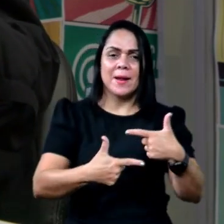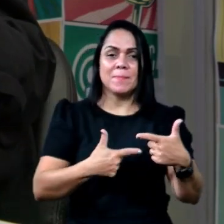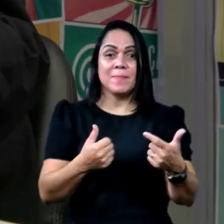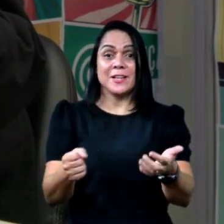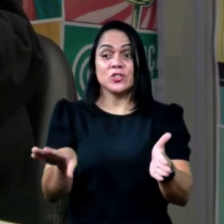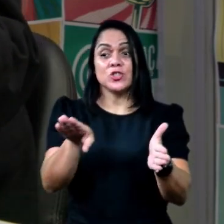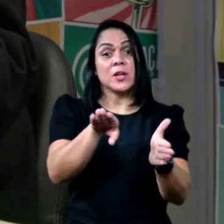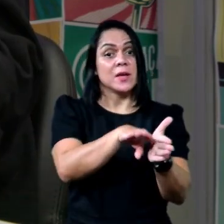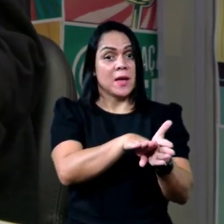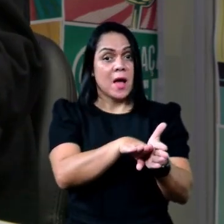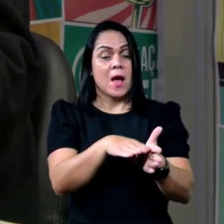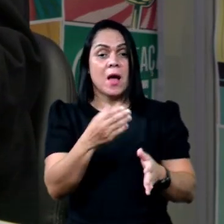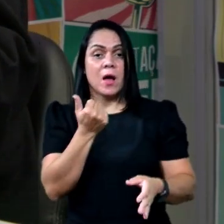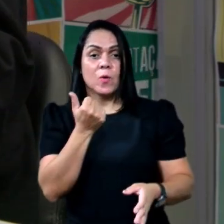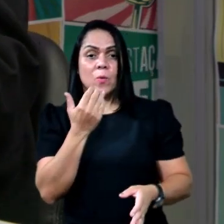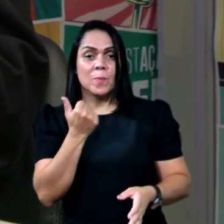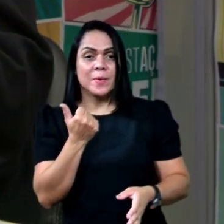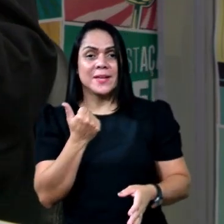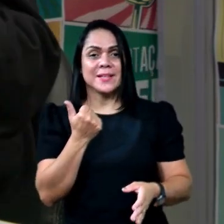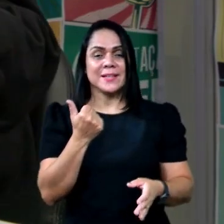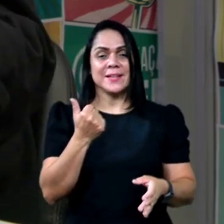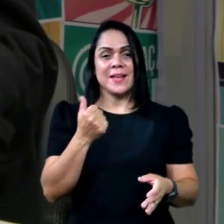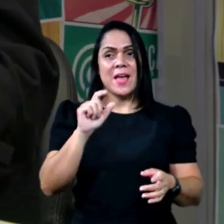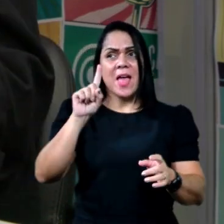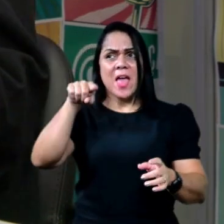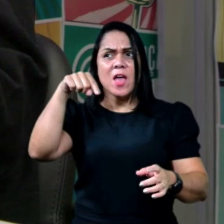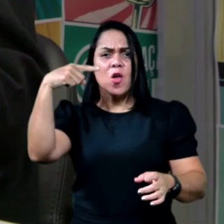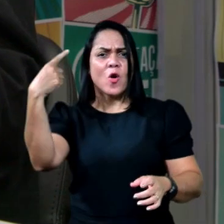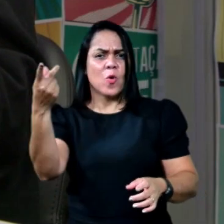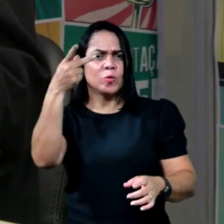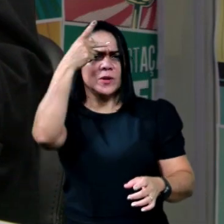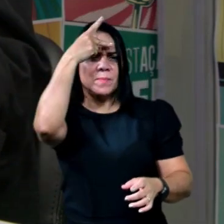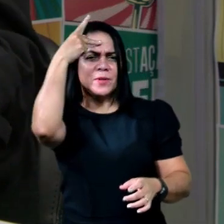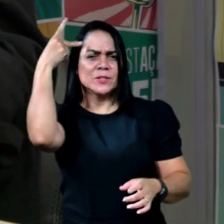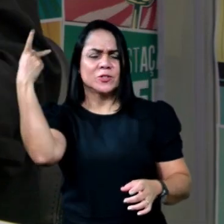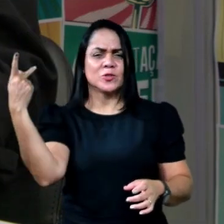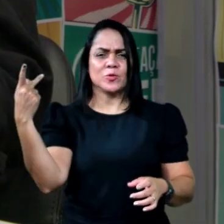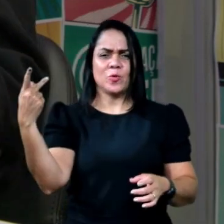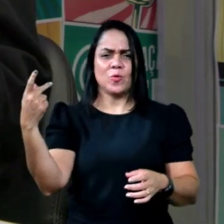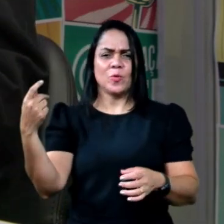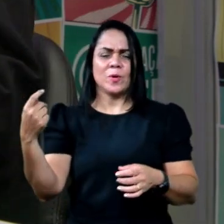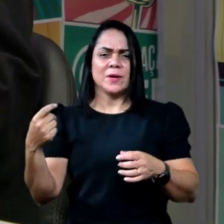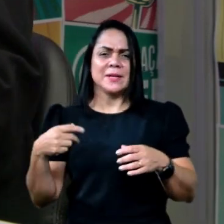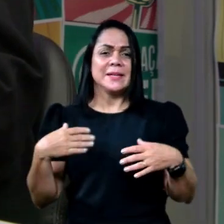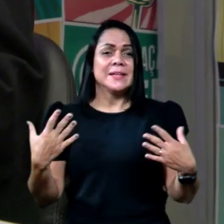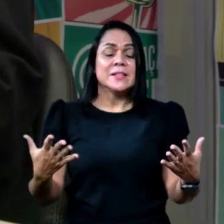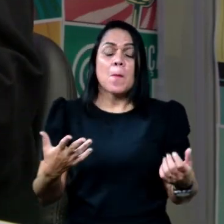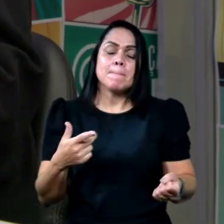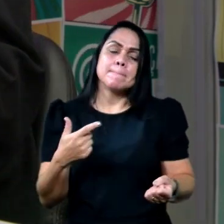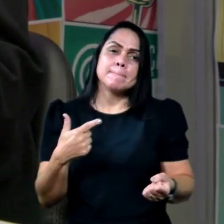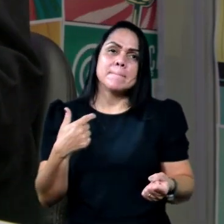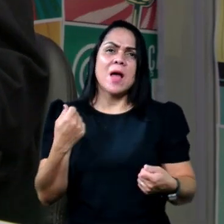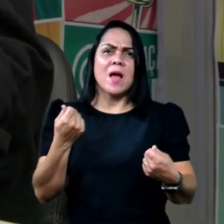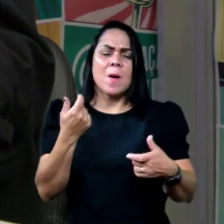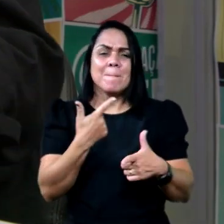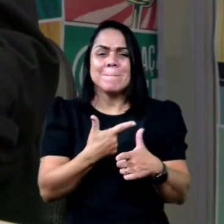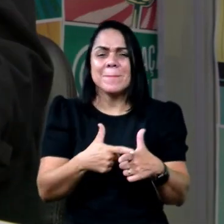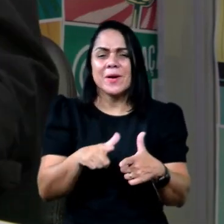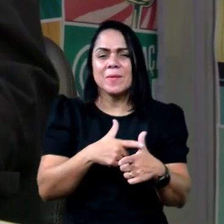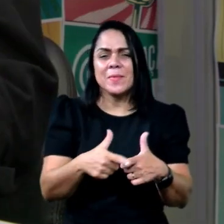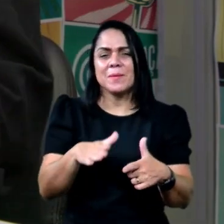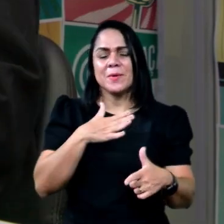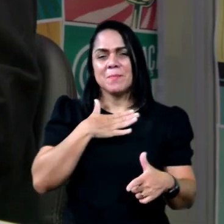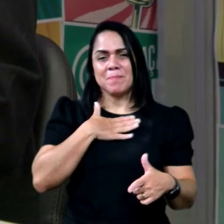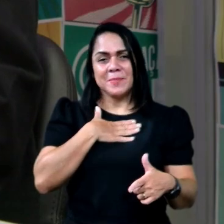comida, eu terceirizo ou precarizo de tal forma o trabalho de outra pessoa, é um problema meu de quem produz